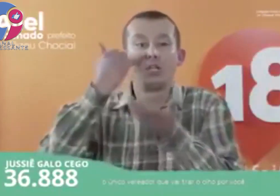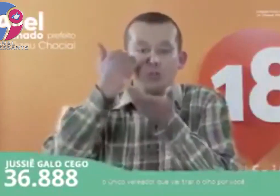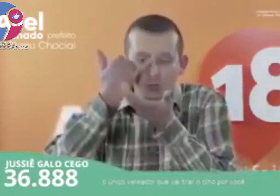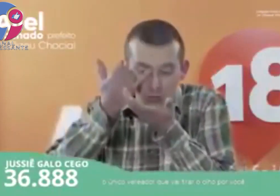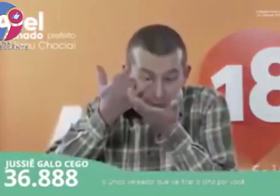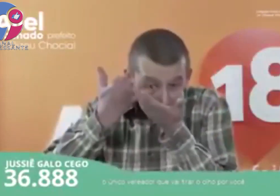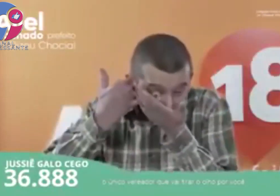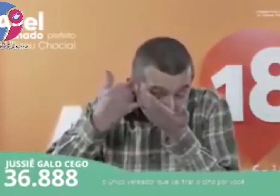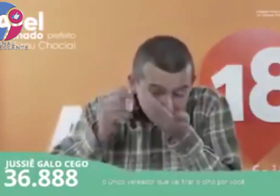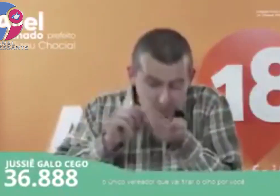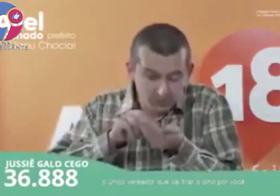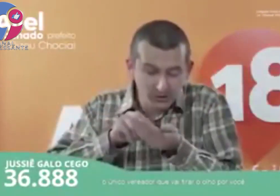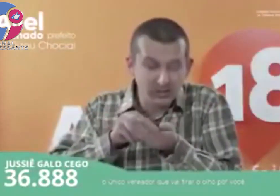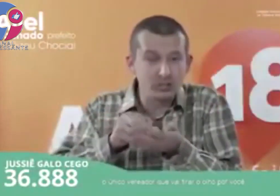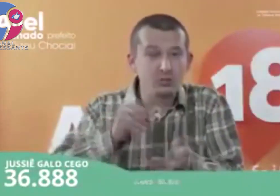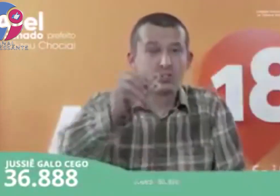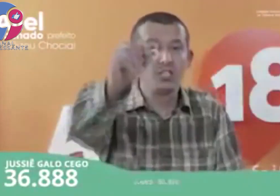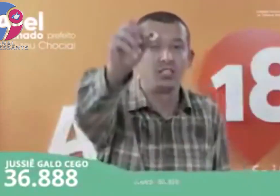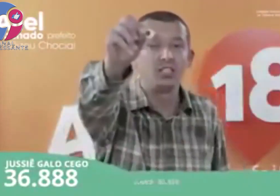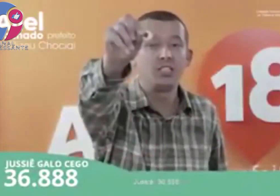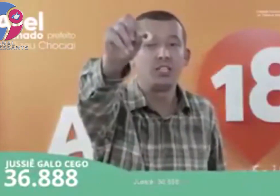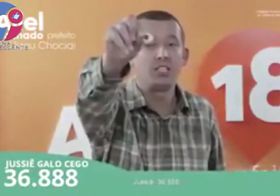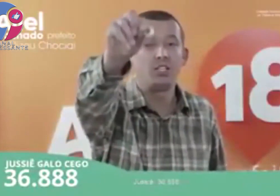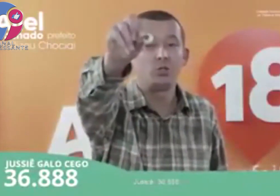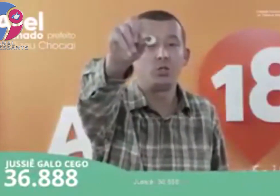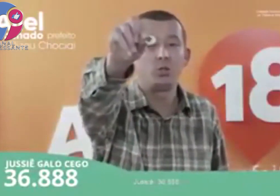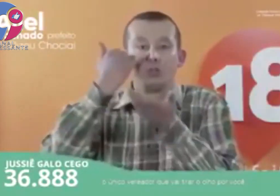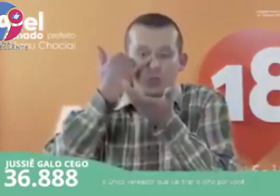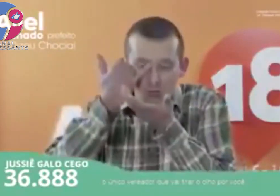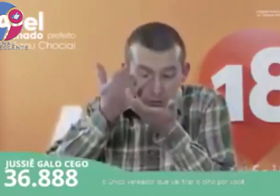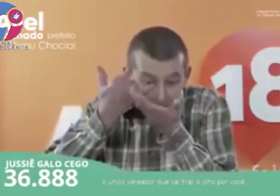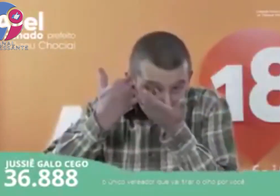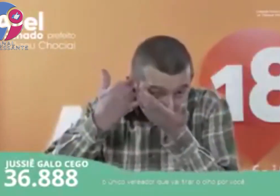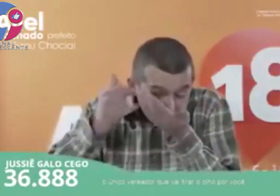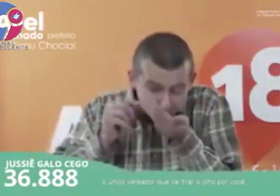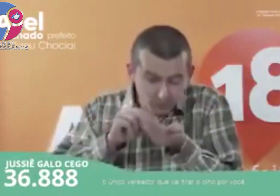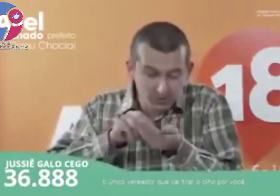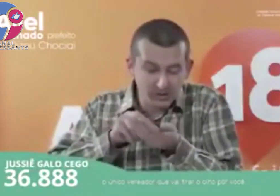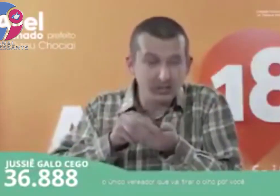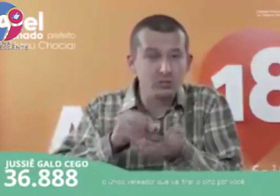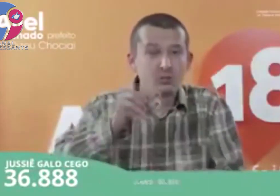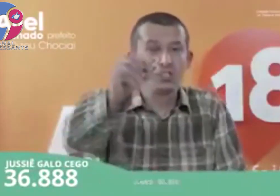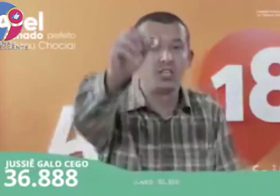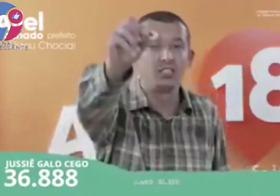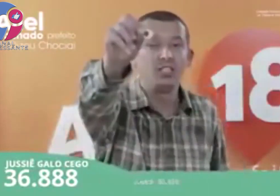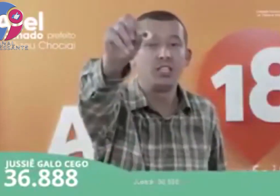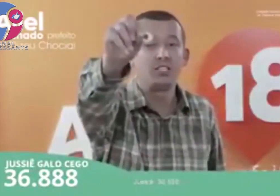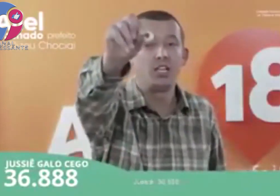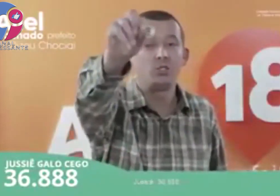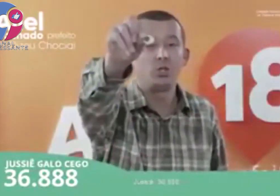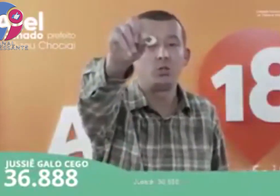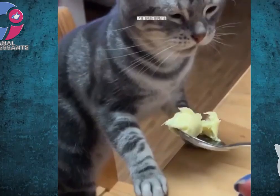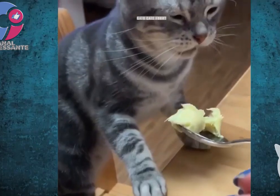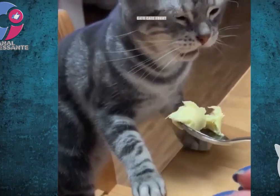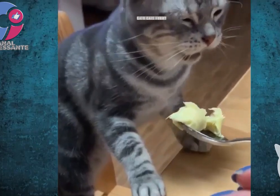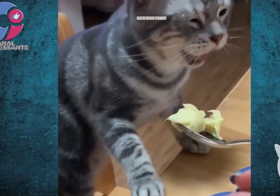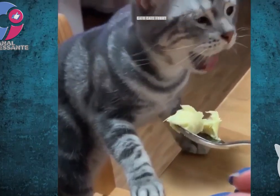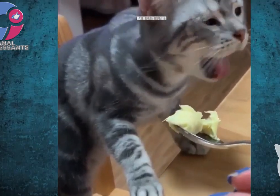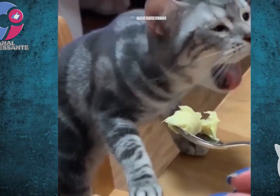que vai tirar o olho. Por você, Jussier, 3688. Arrancou o olho, né? Eu fiquei arrepiado só de um